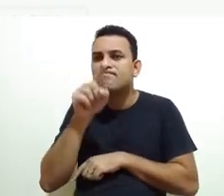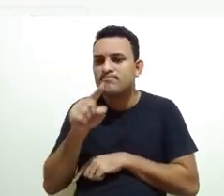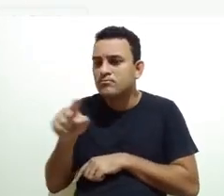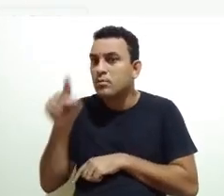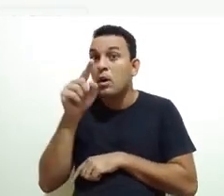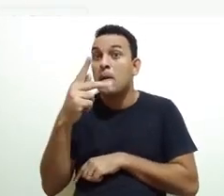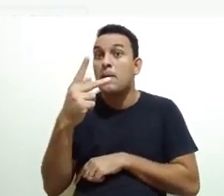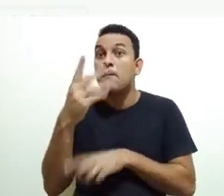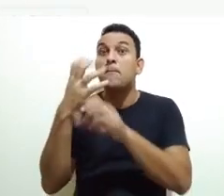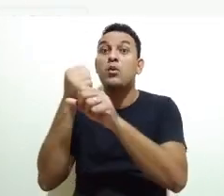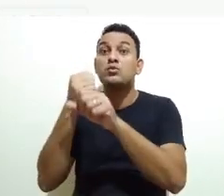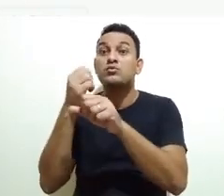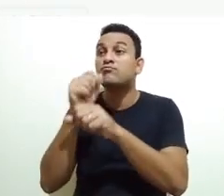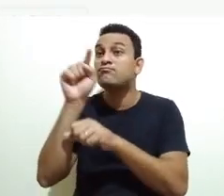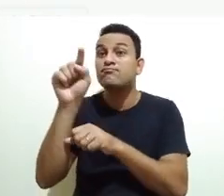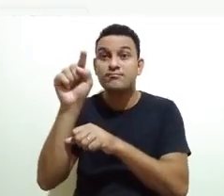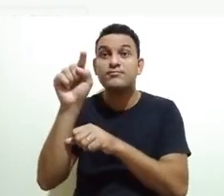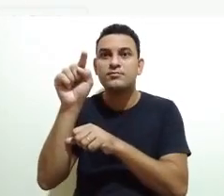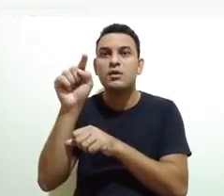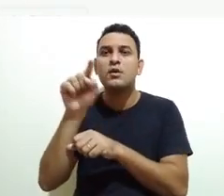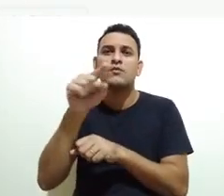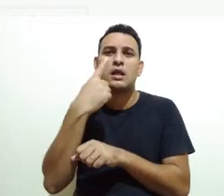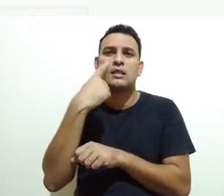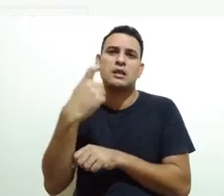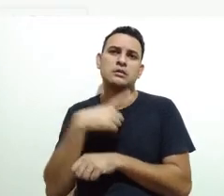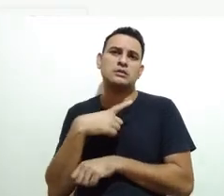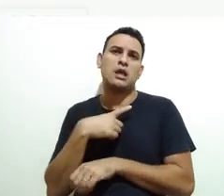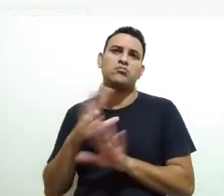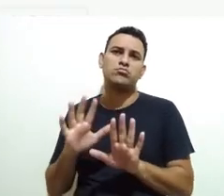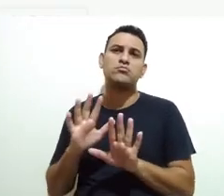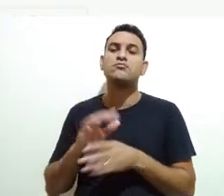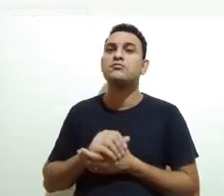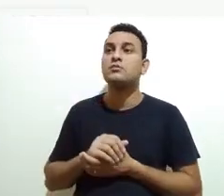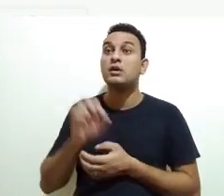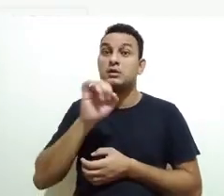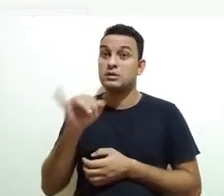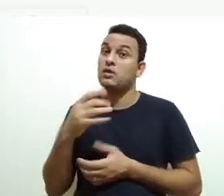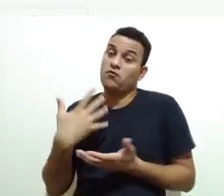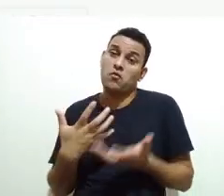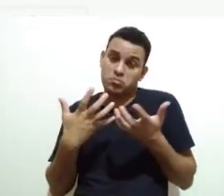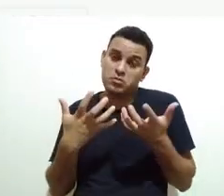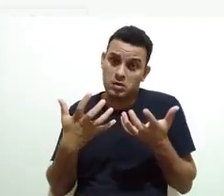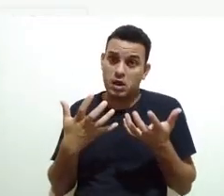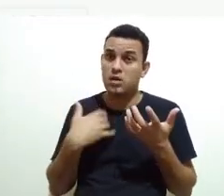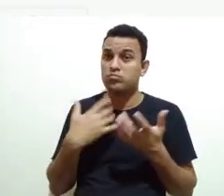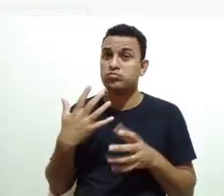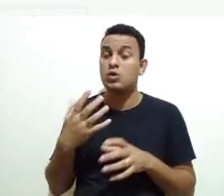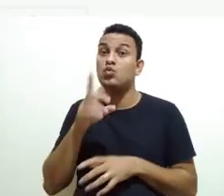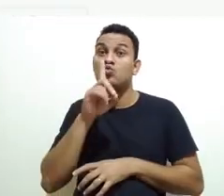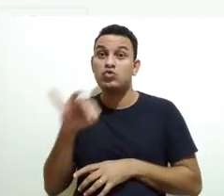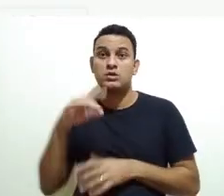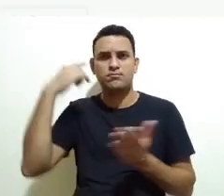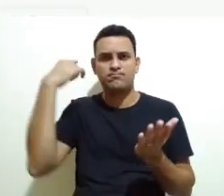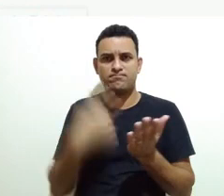algum, localize e clique no campo Pontos para definir a opção do seu interesse. Se